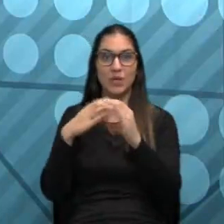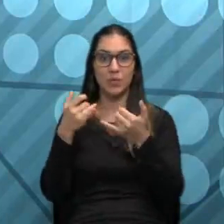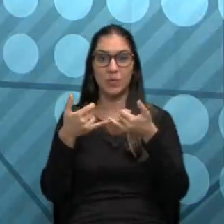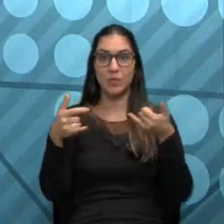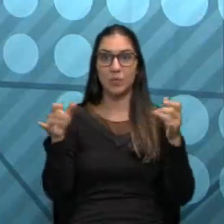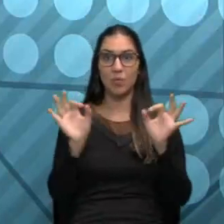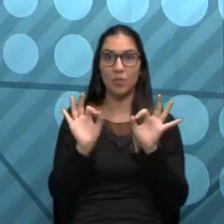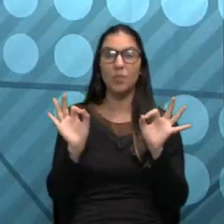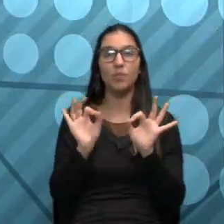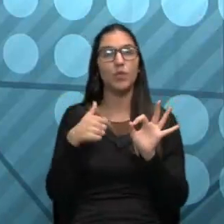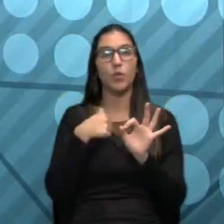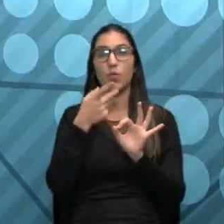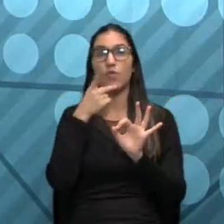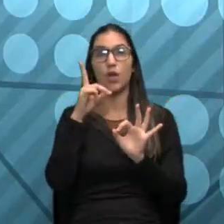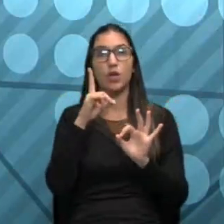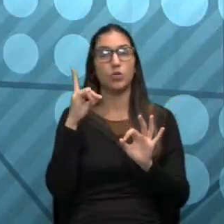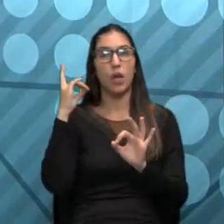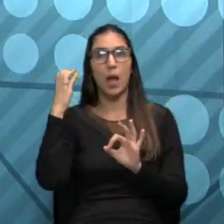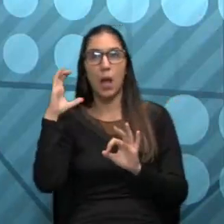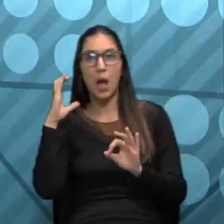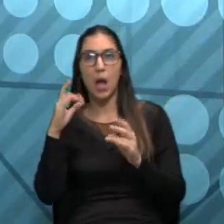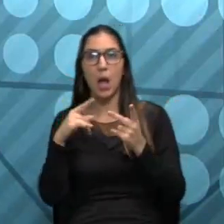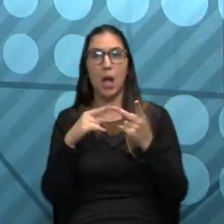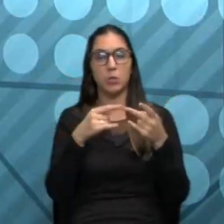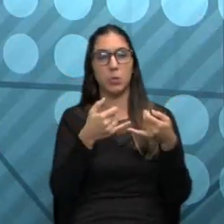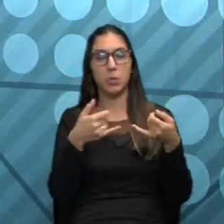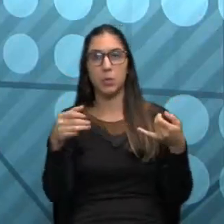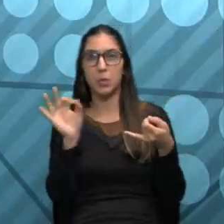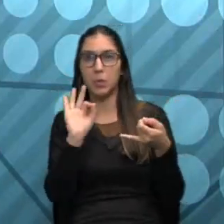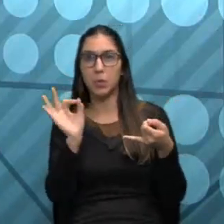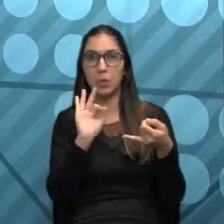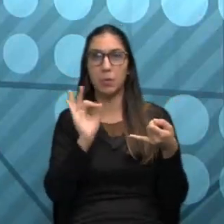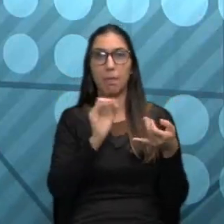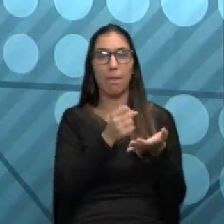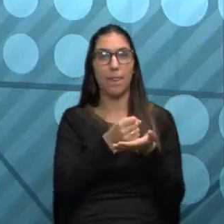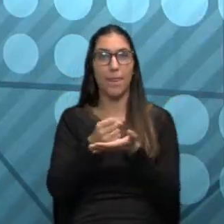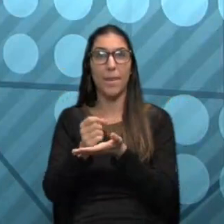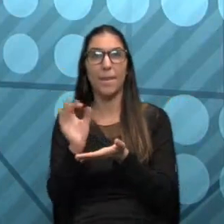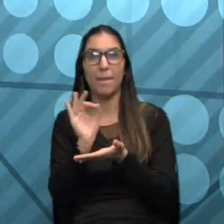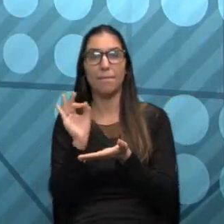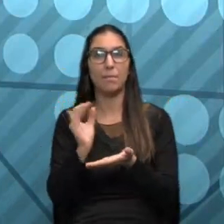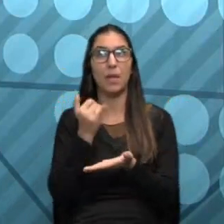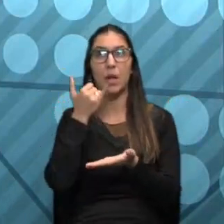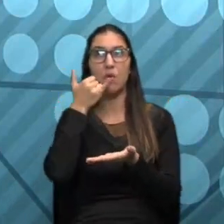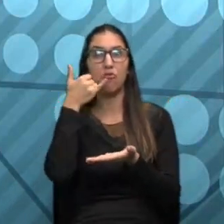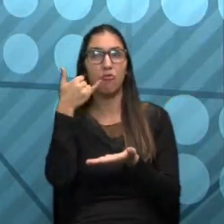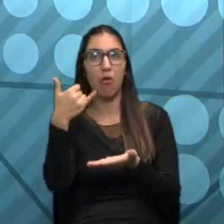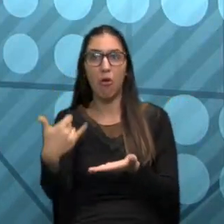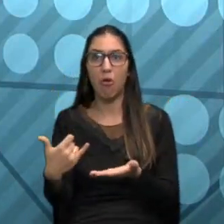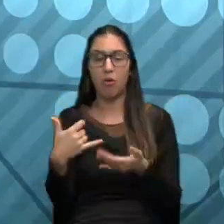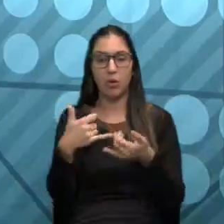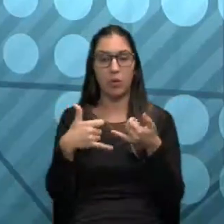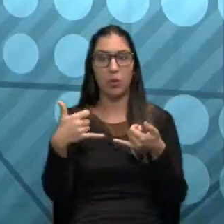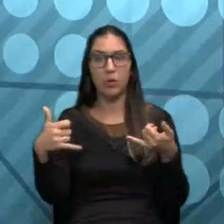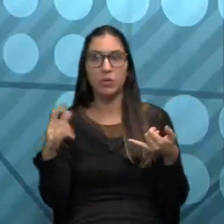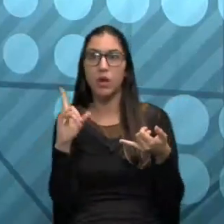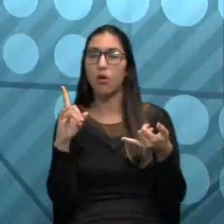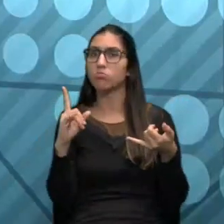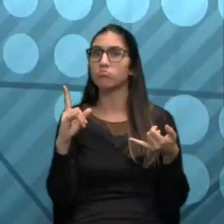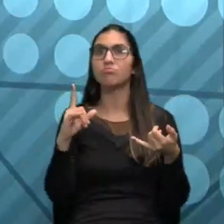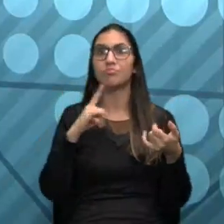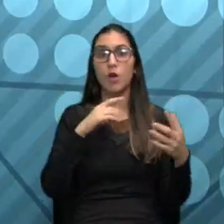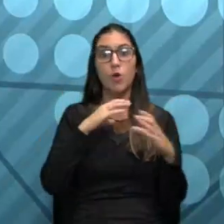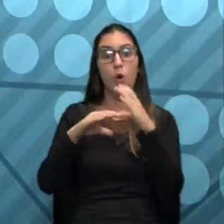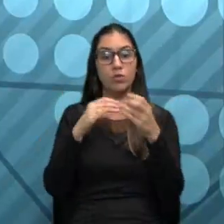Eu não estou falando mais de rádio guiado, não estou mais falando de meio guiado, não estou falando de telefone com par trançado. Agora é comunicação sem